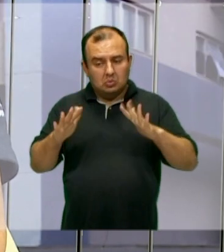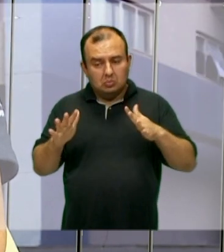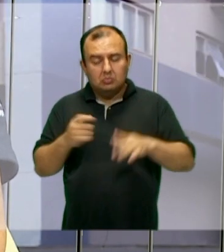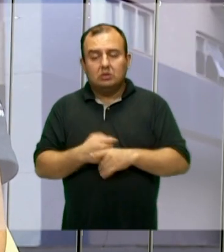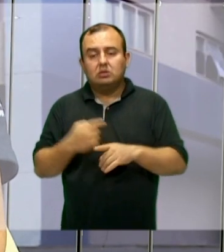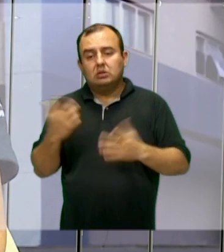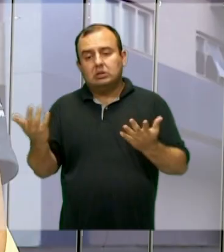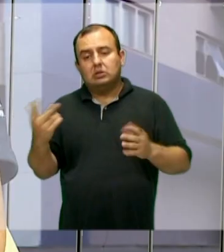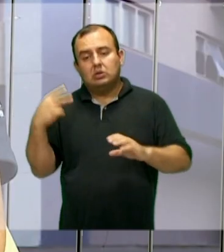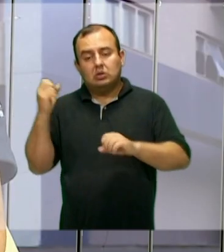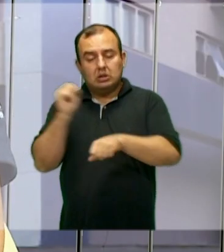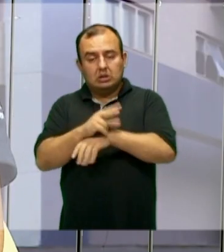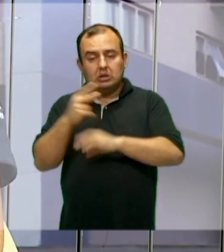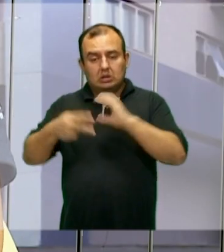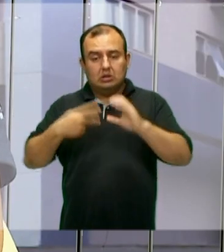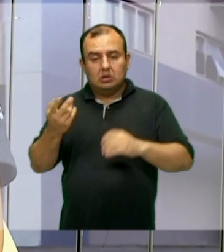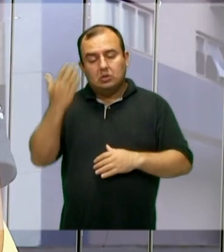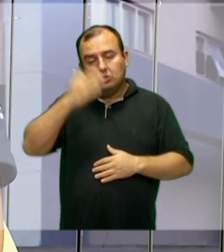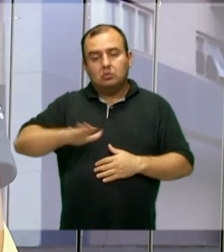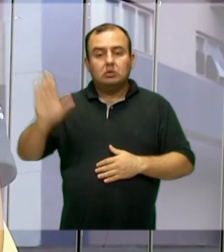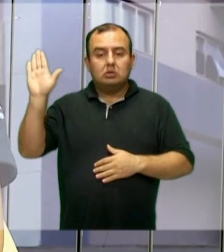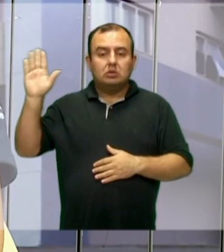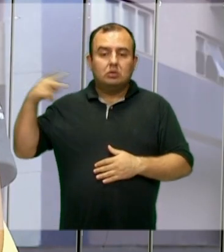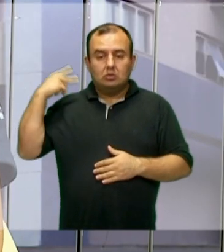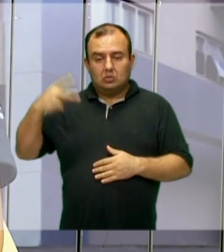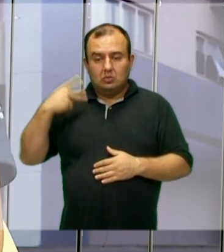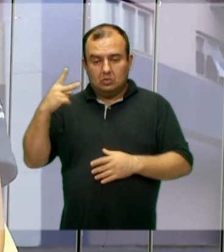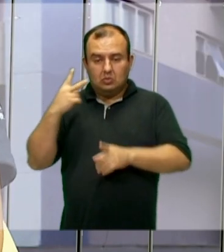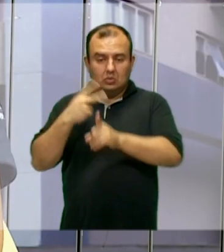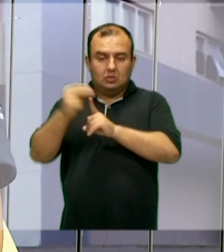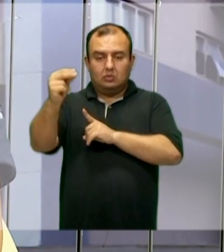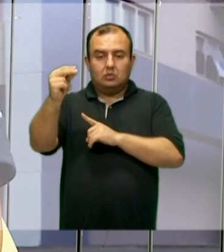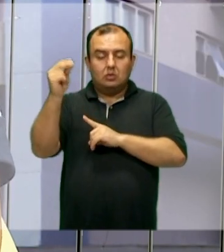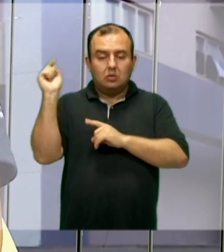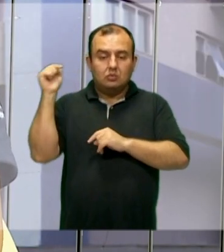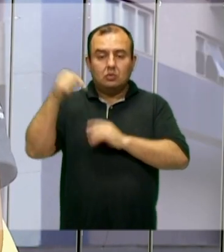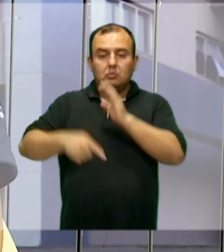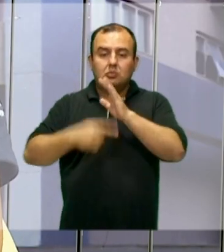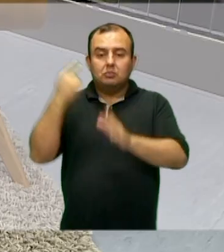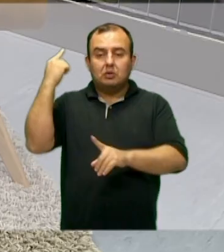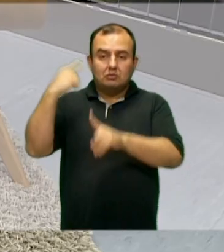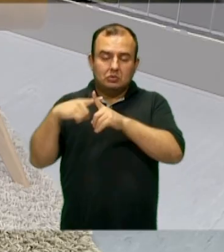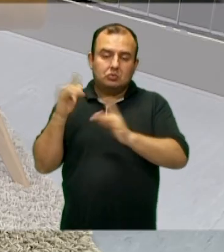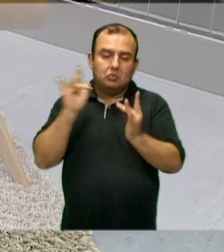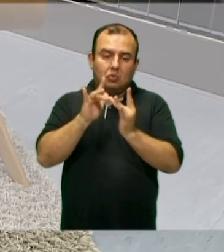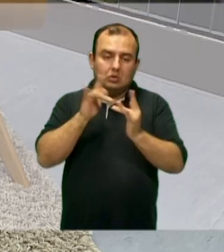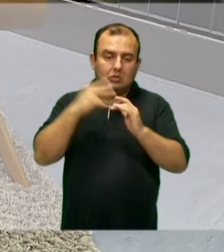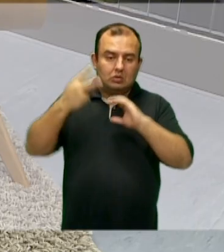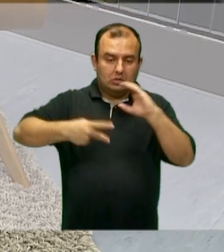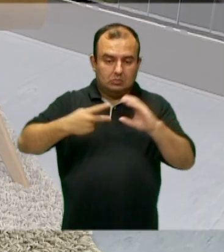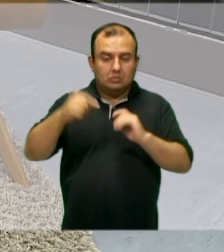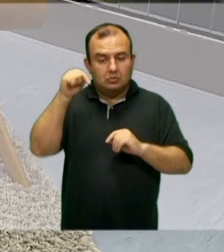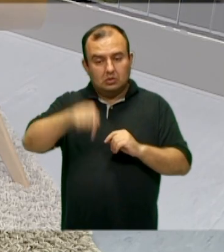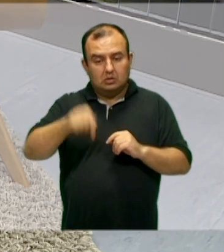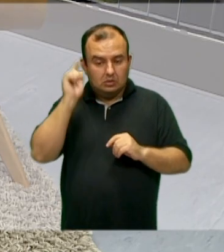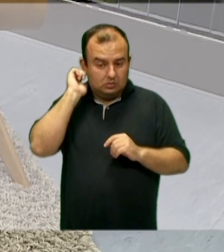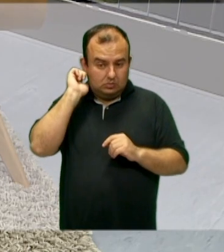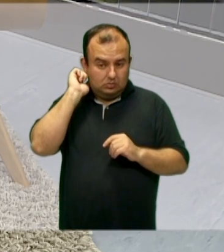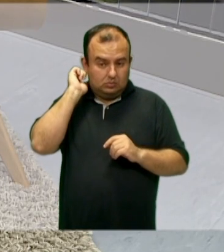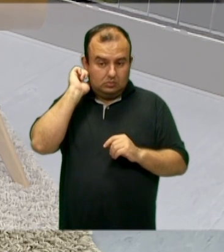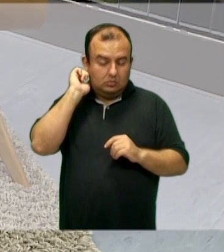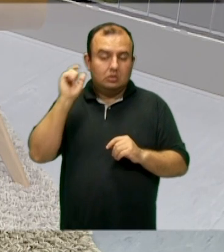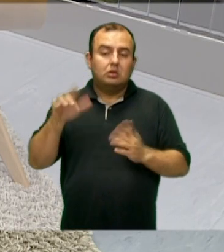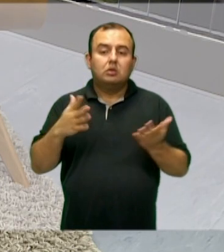eu nunca entrei na Câmara. Quando eu me candidatei para vereador mirim e quando eu ganhei a eleição e vim para cá, foi a primeira vez que eu tive contato com a Câmara de Itajaí. Então,